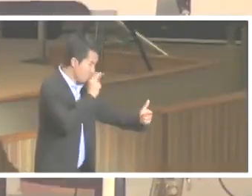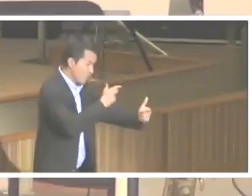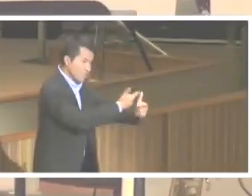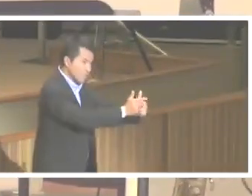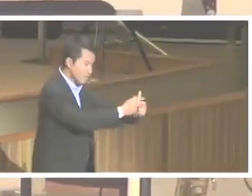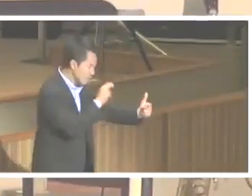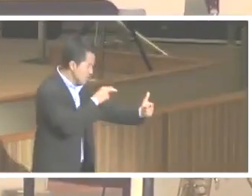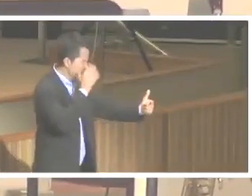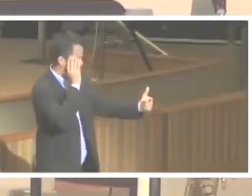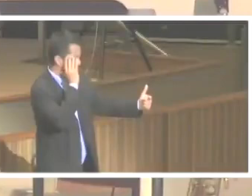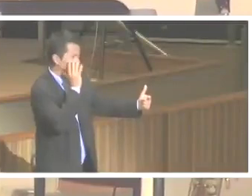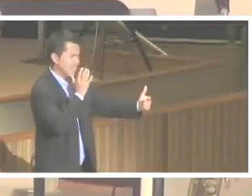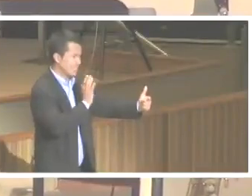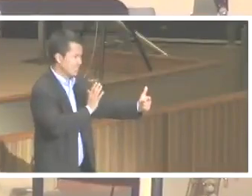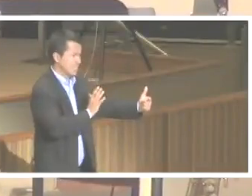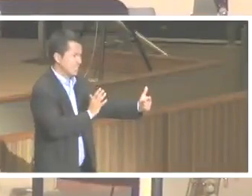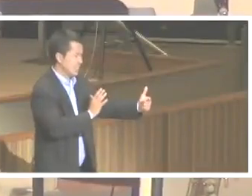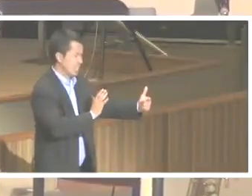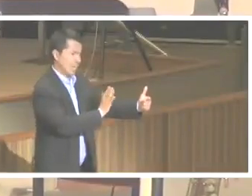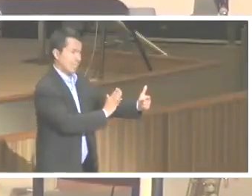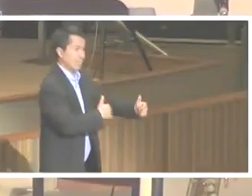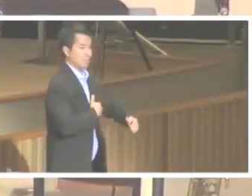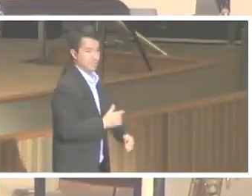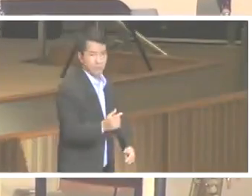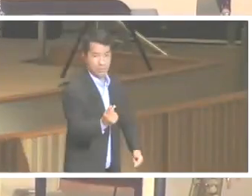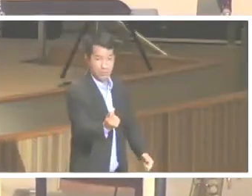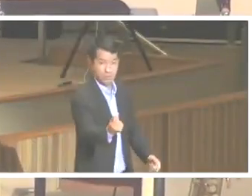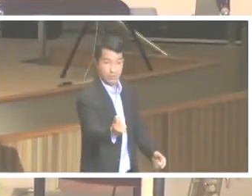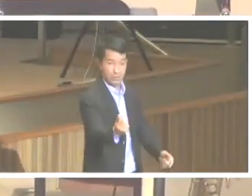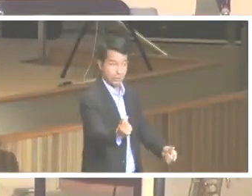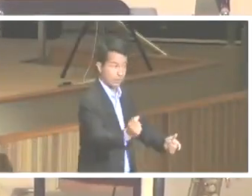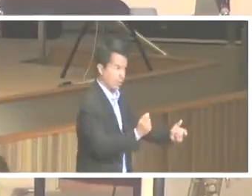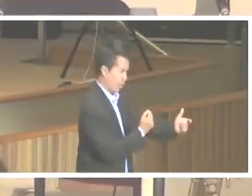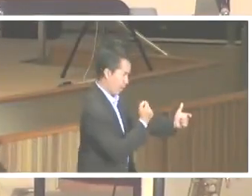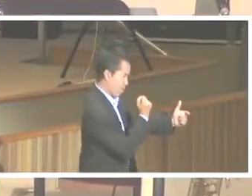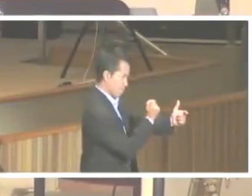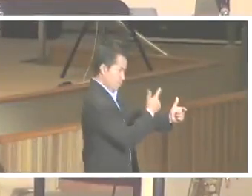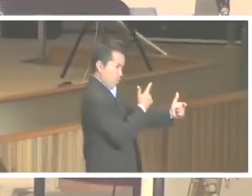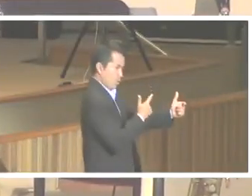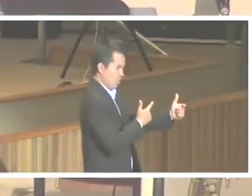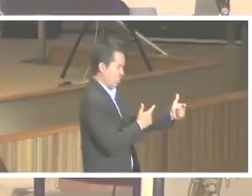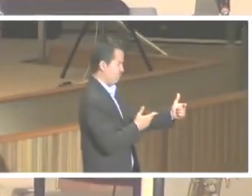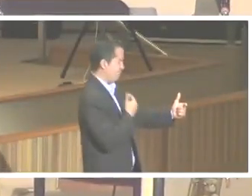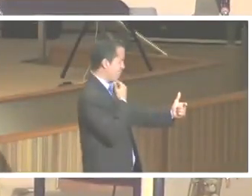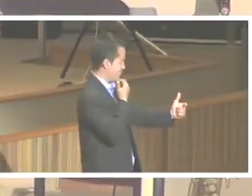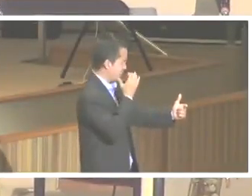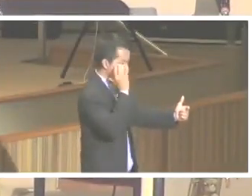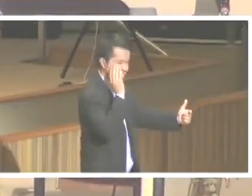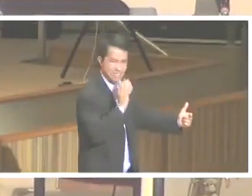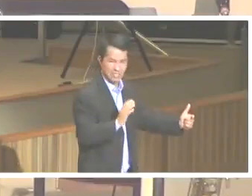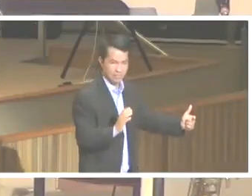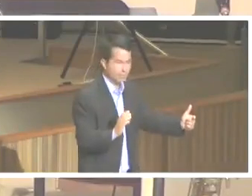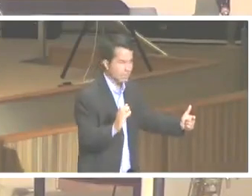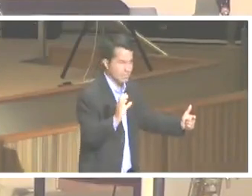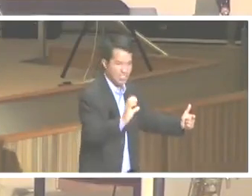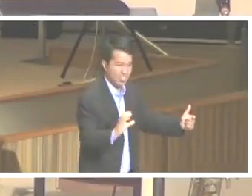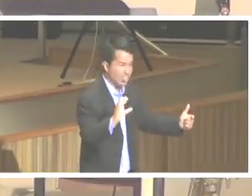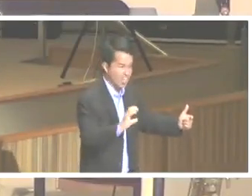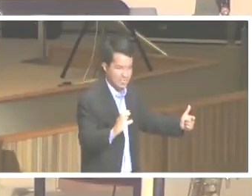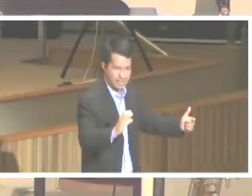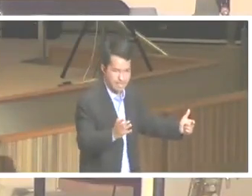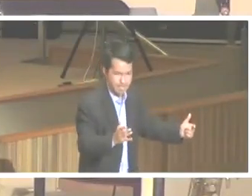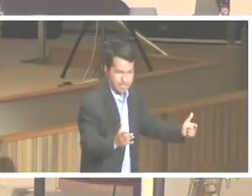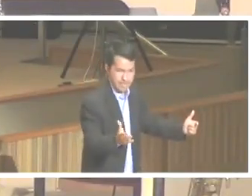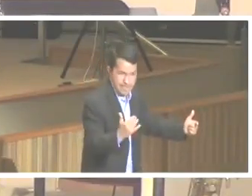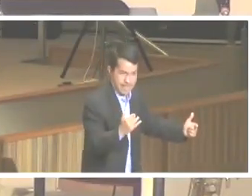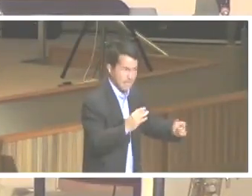eu conseguir resolver esse problema se a ciência pudesse andar um pouco mais rápido a gente